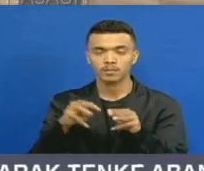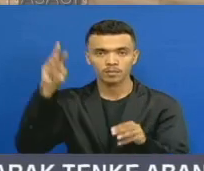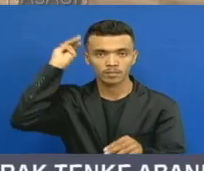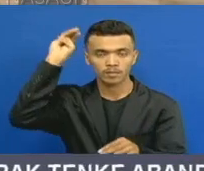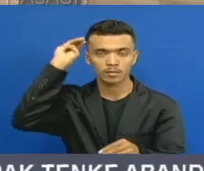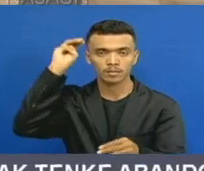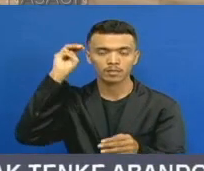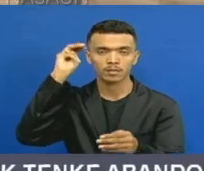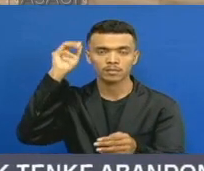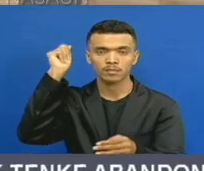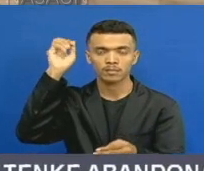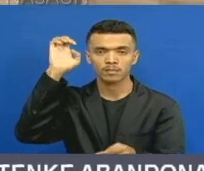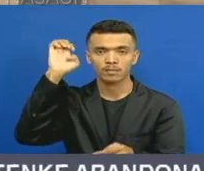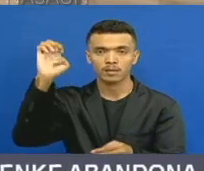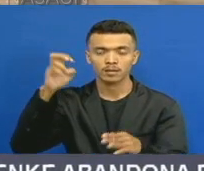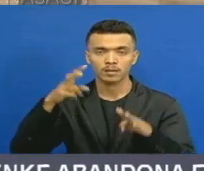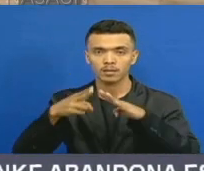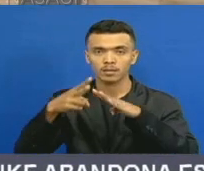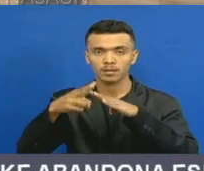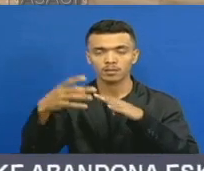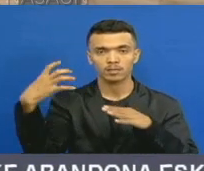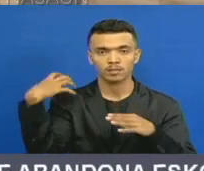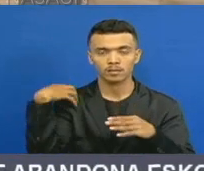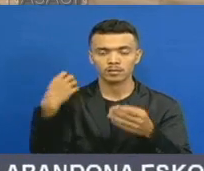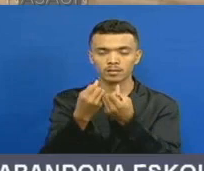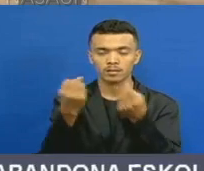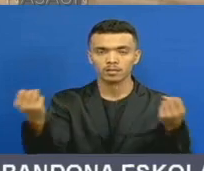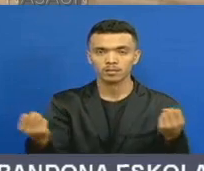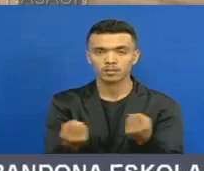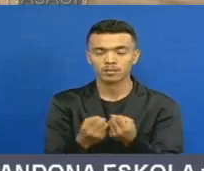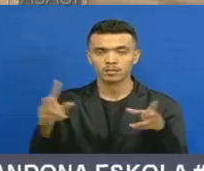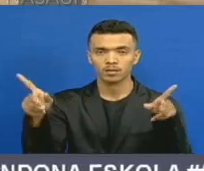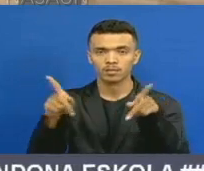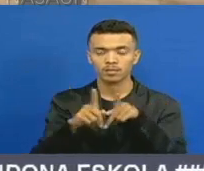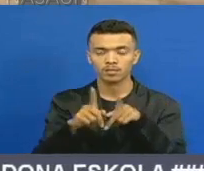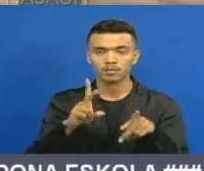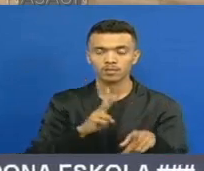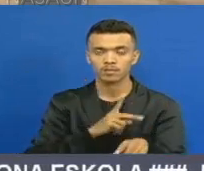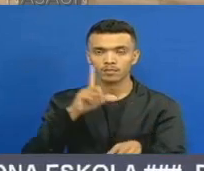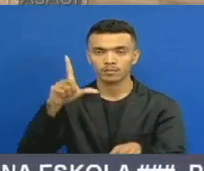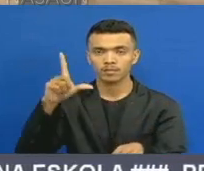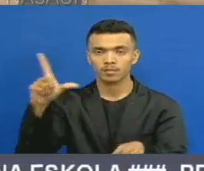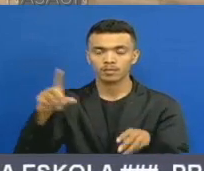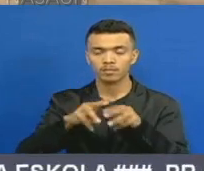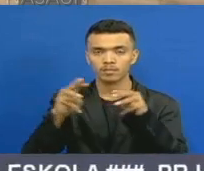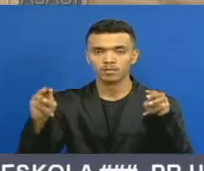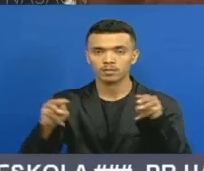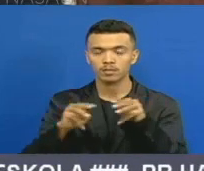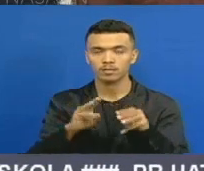Ministério de Administração Estatal inaugura sede Suco Wailaha e a posto administrativo Venilale, município Baucau.